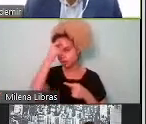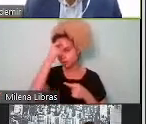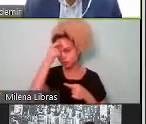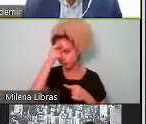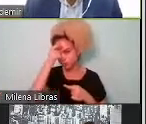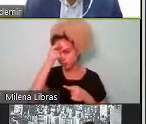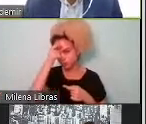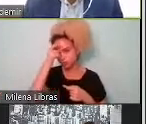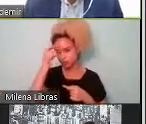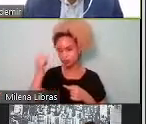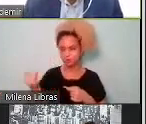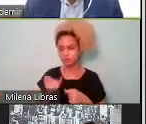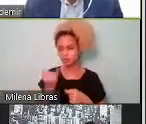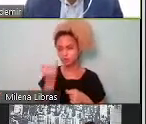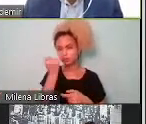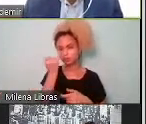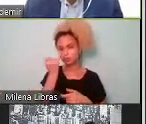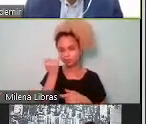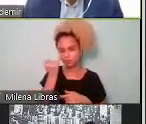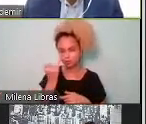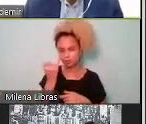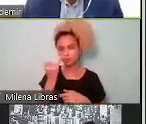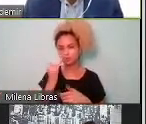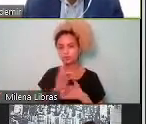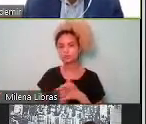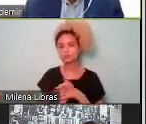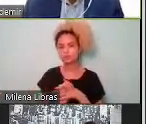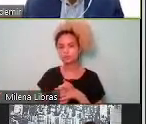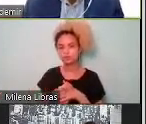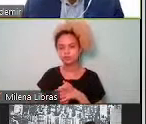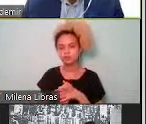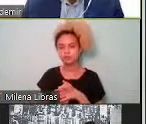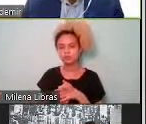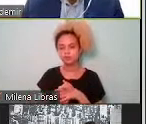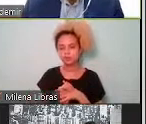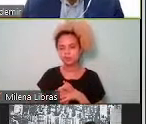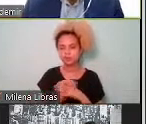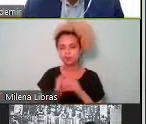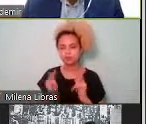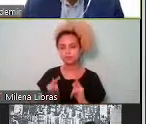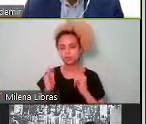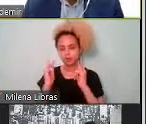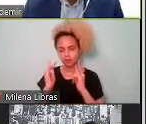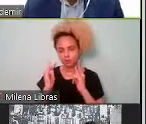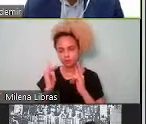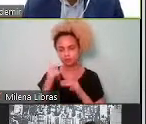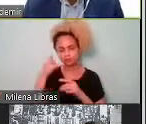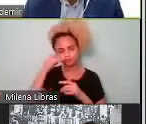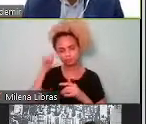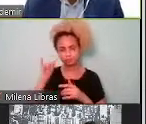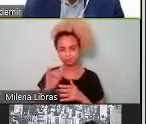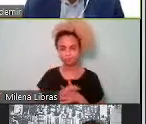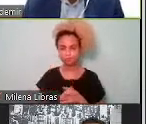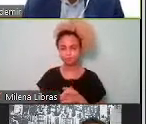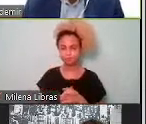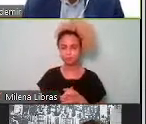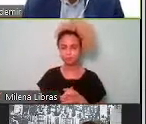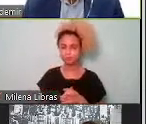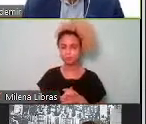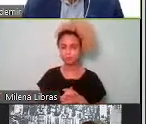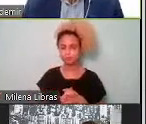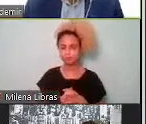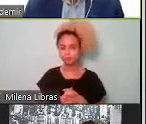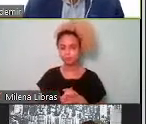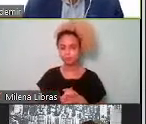da importância da manutenção predial preventiva. Eu